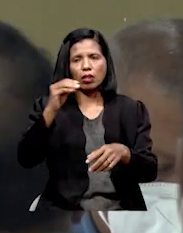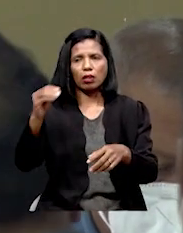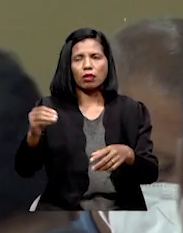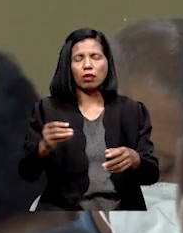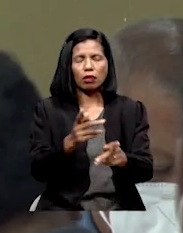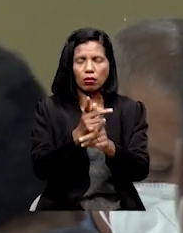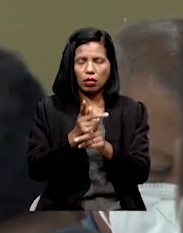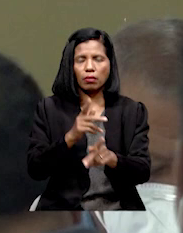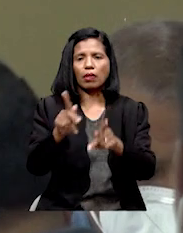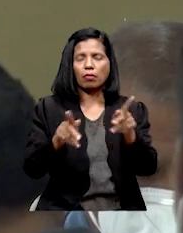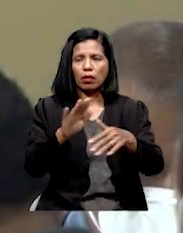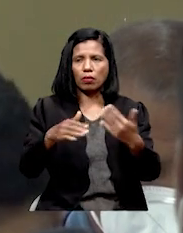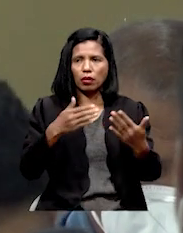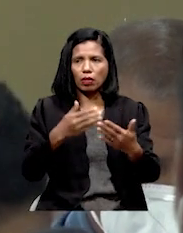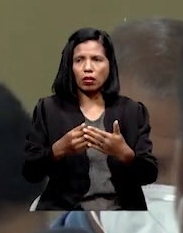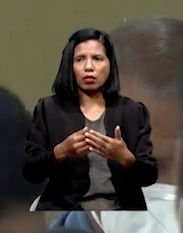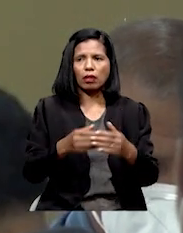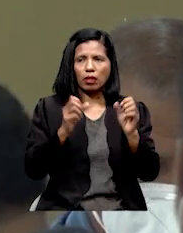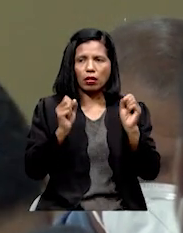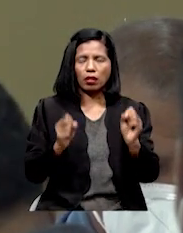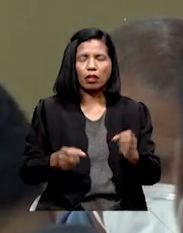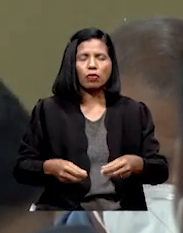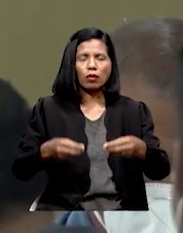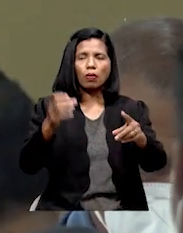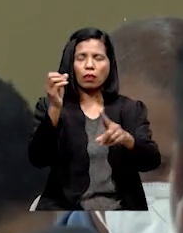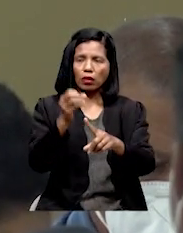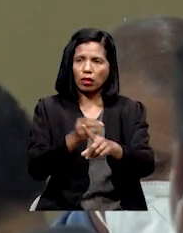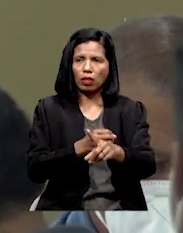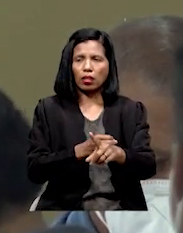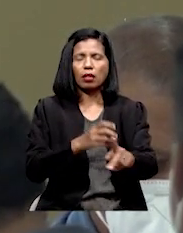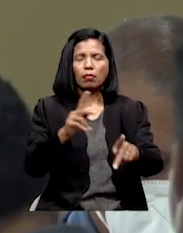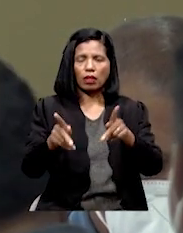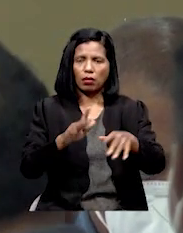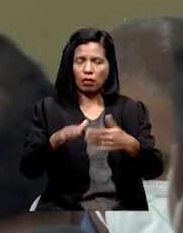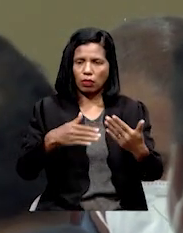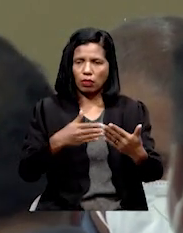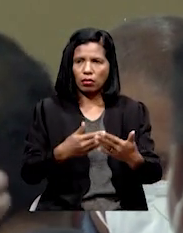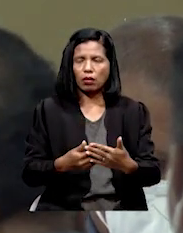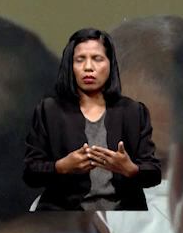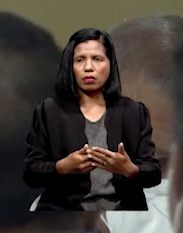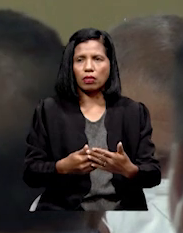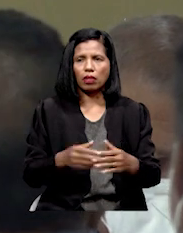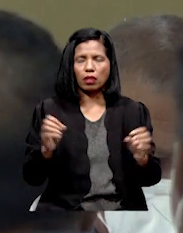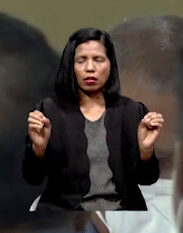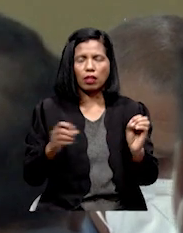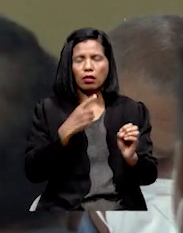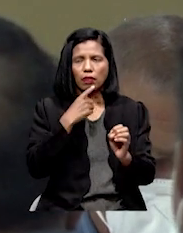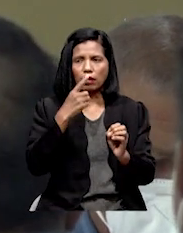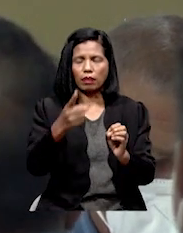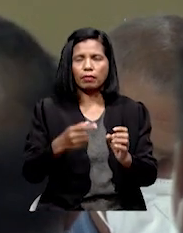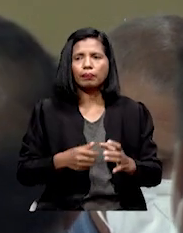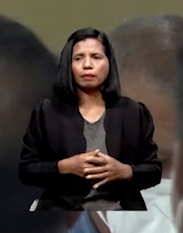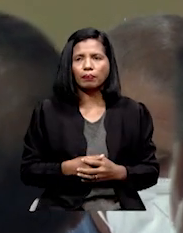proteção social, em igualdade de oportunidades e circunstâncias, sem deixar ninguém para trás.